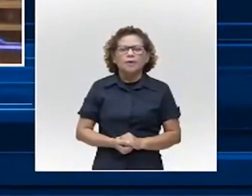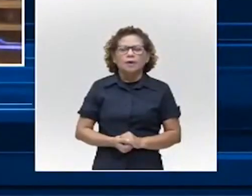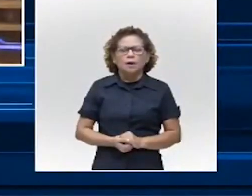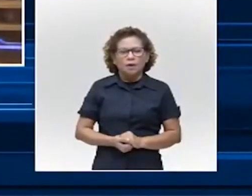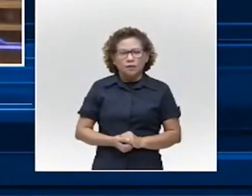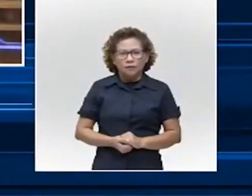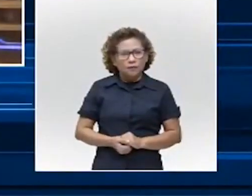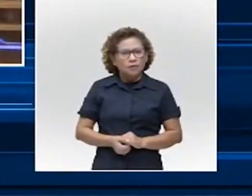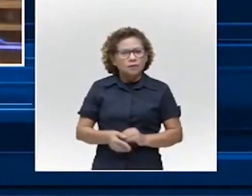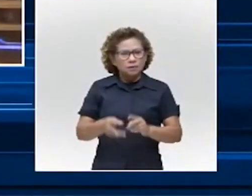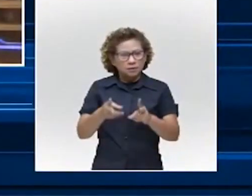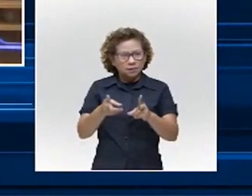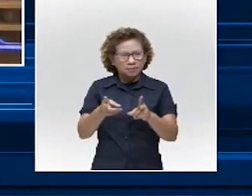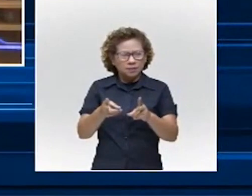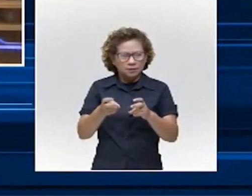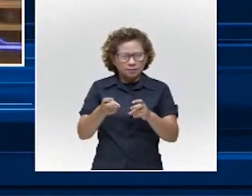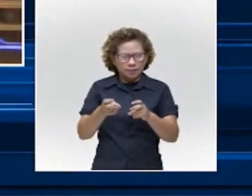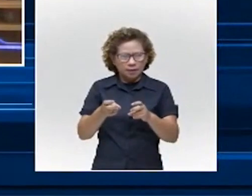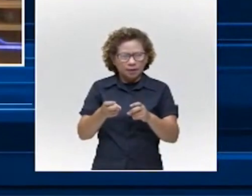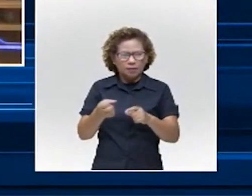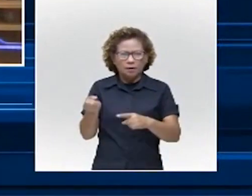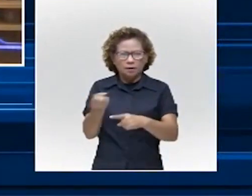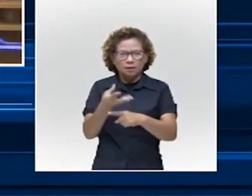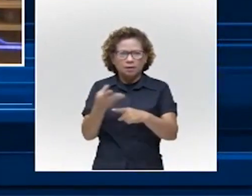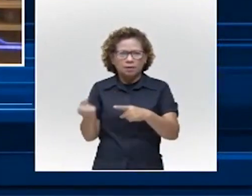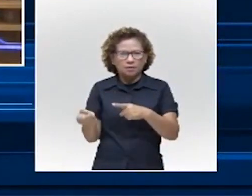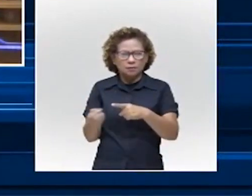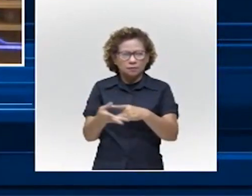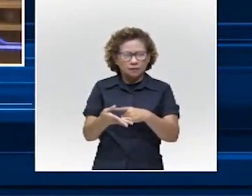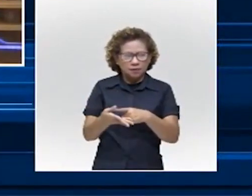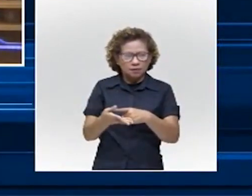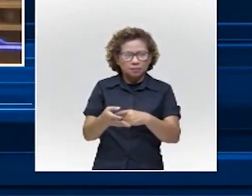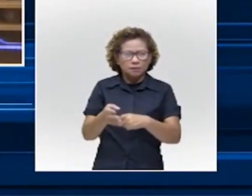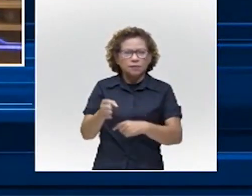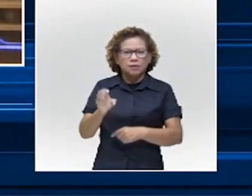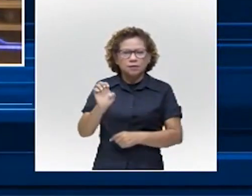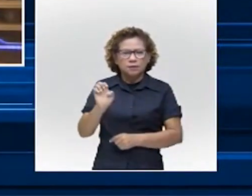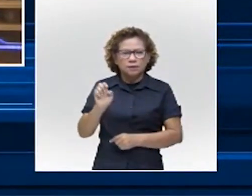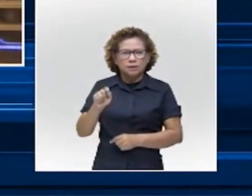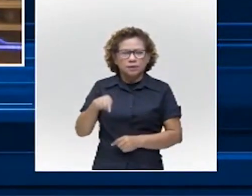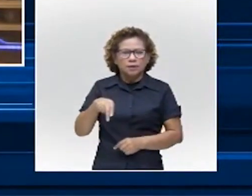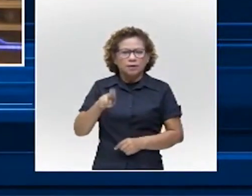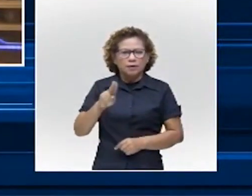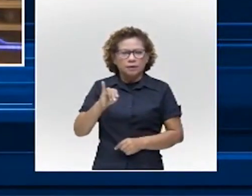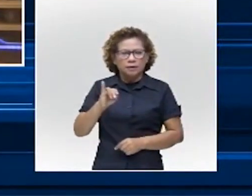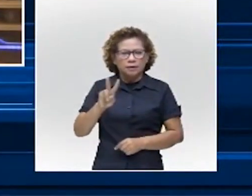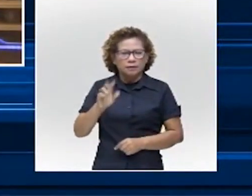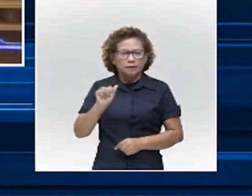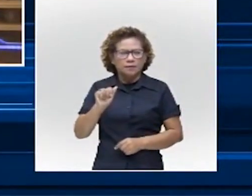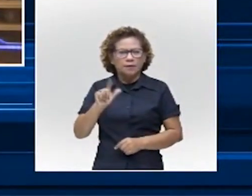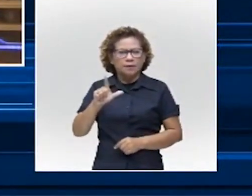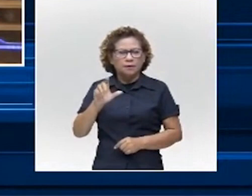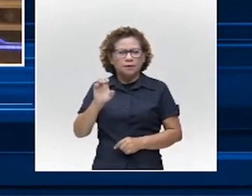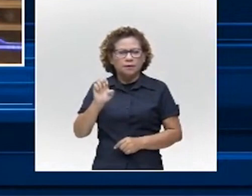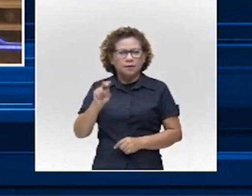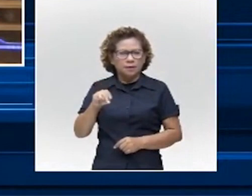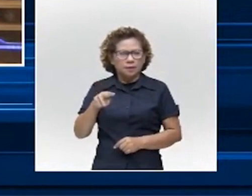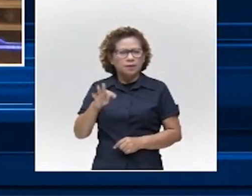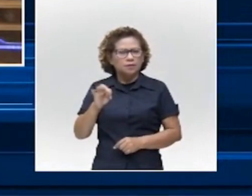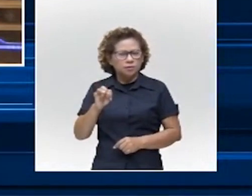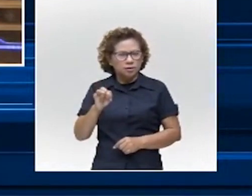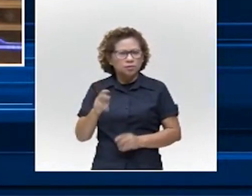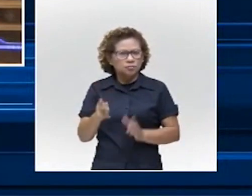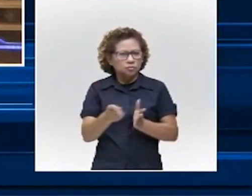Então, vocês viram que as frações equivalentes demonstradas no nosso vídeo representaram no esquema do desenho